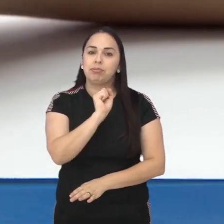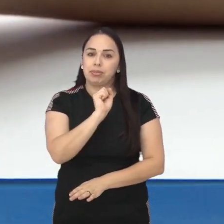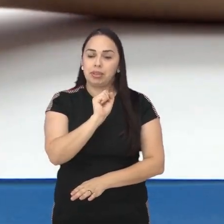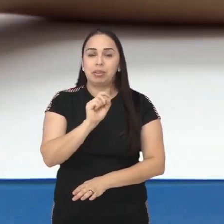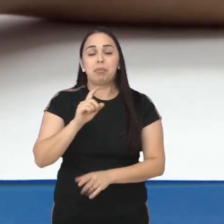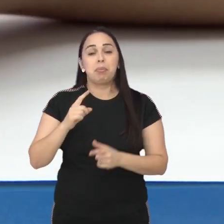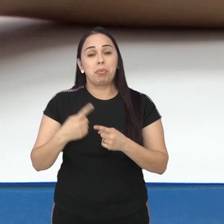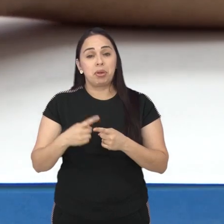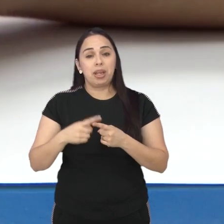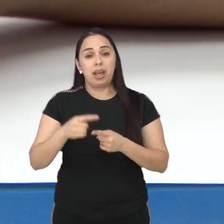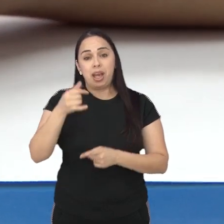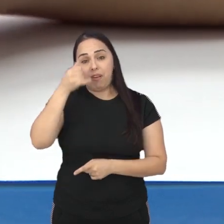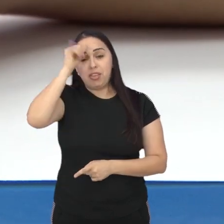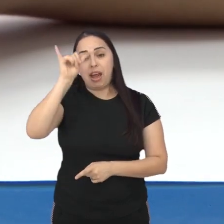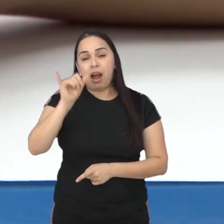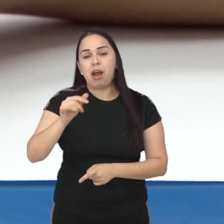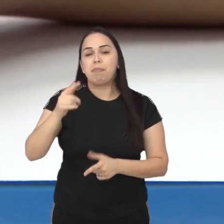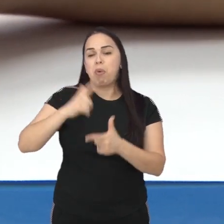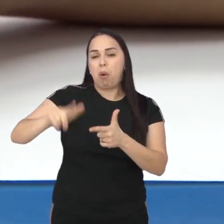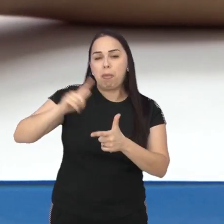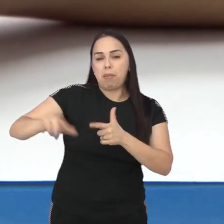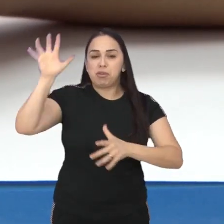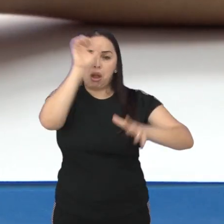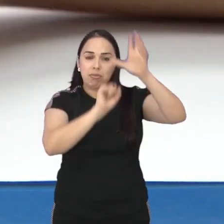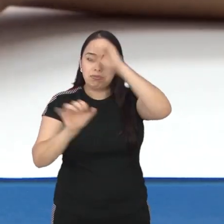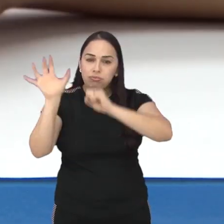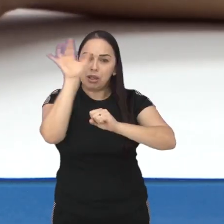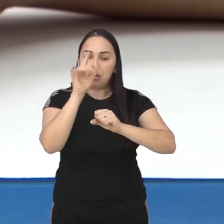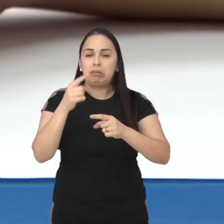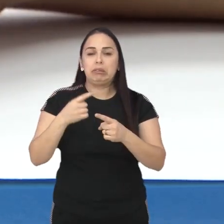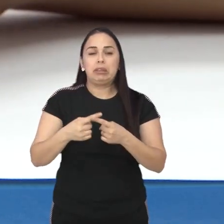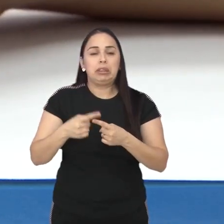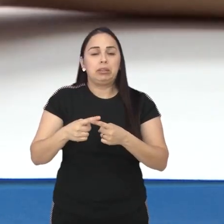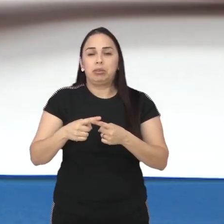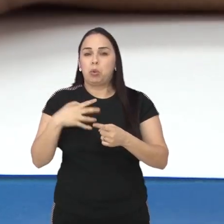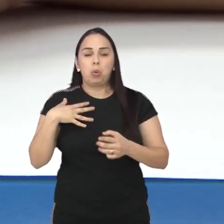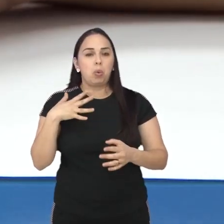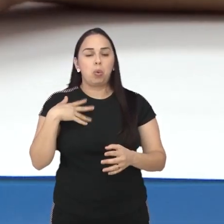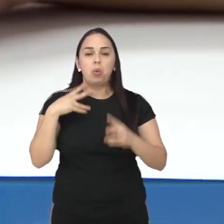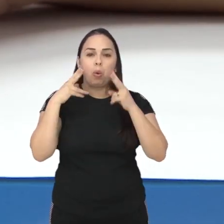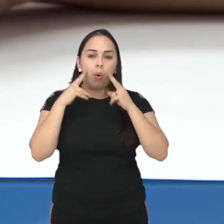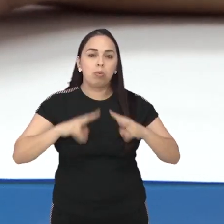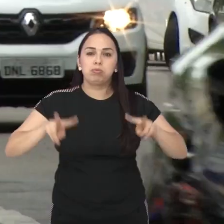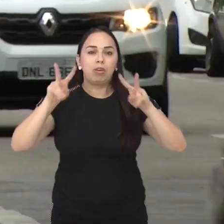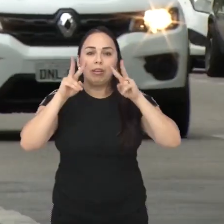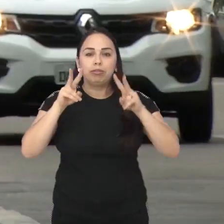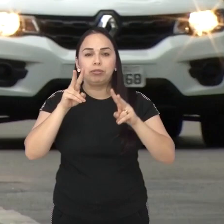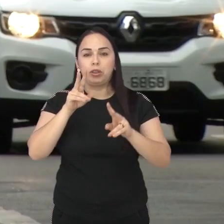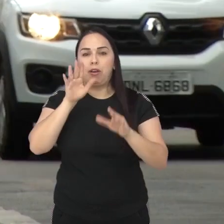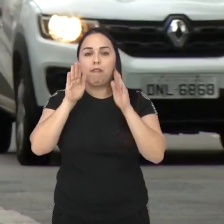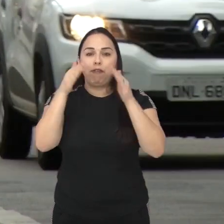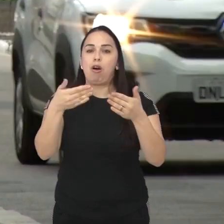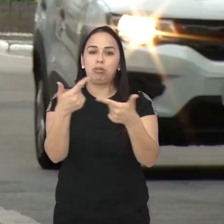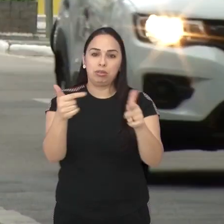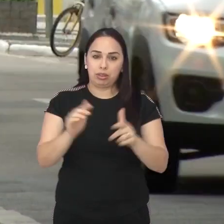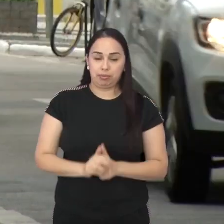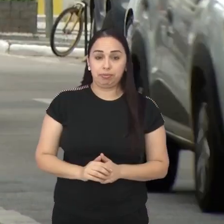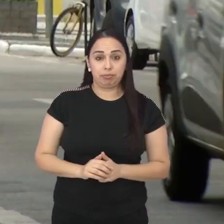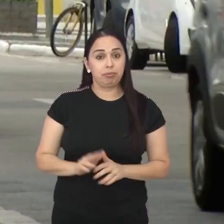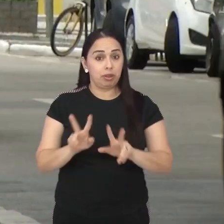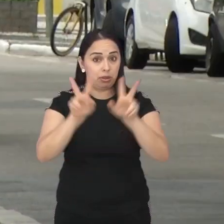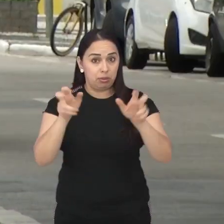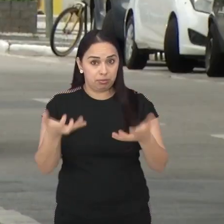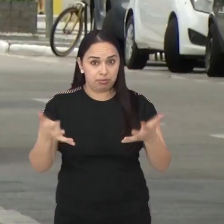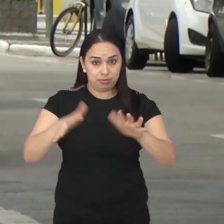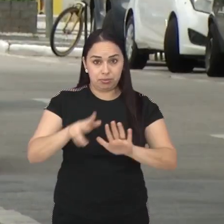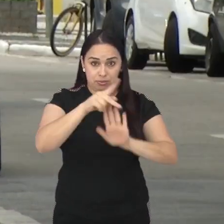crianças podem ter problemas com a aprendizagem por conta da dificuldade de concentração. E falando de inclusão,